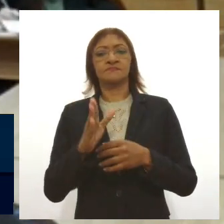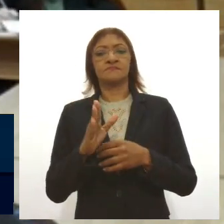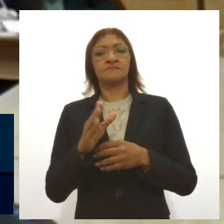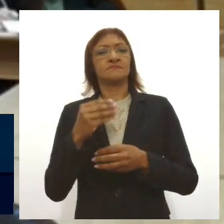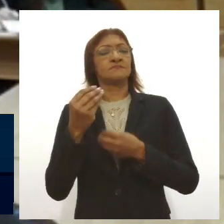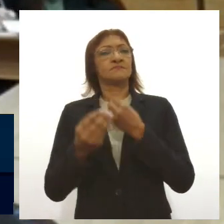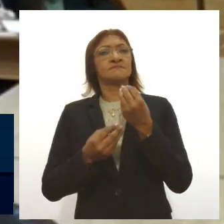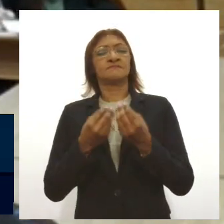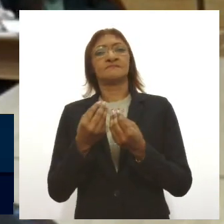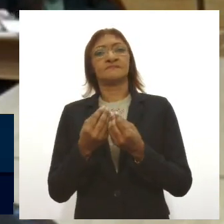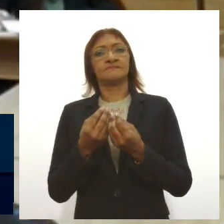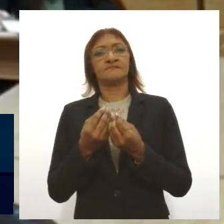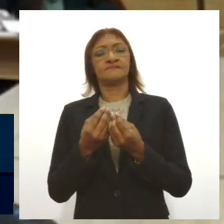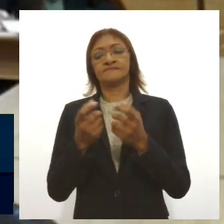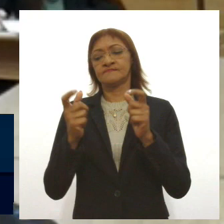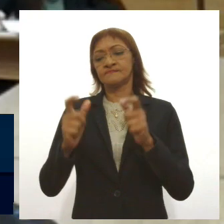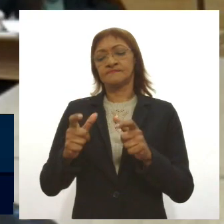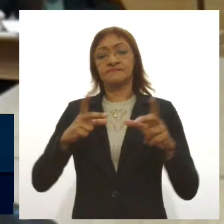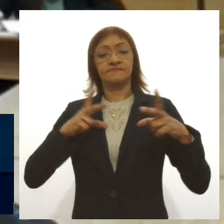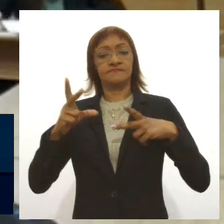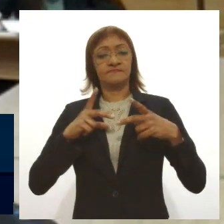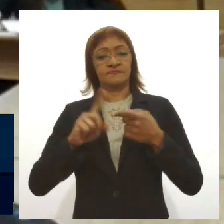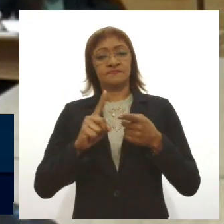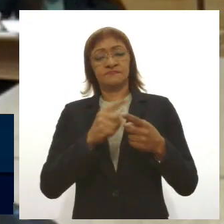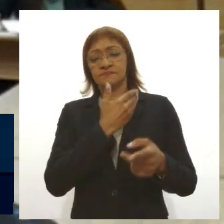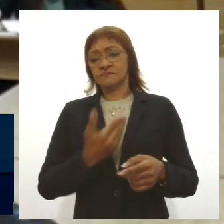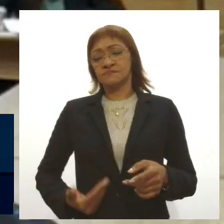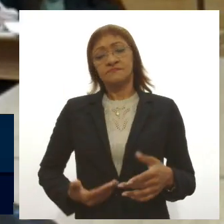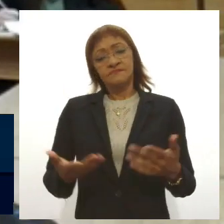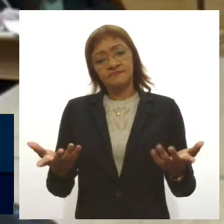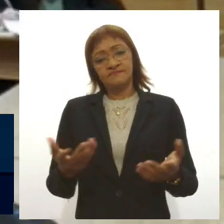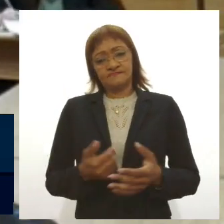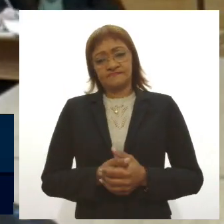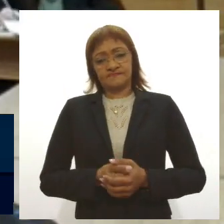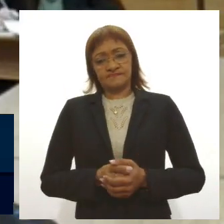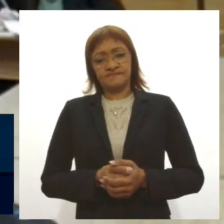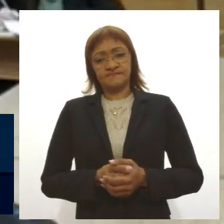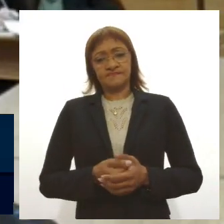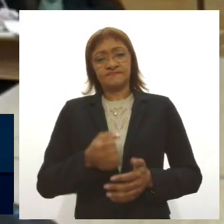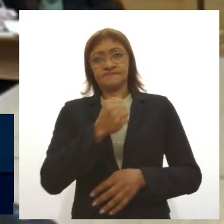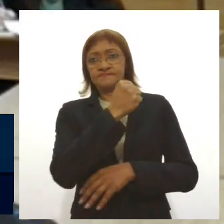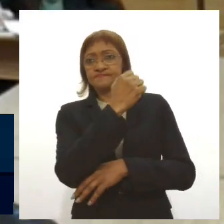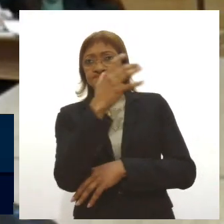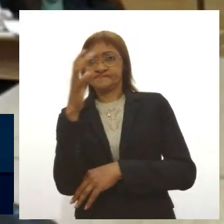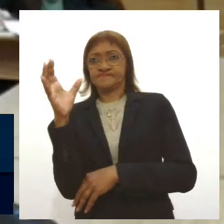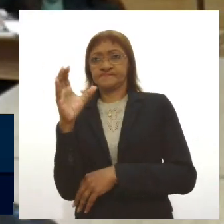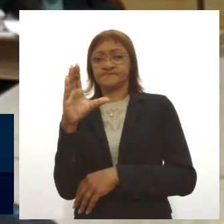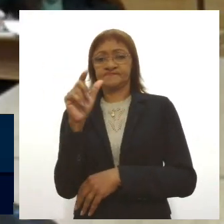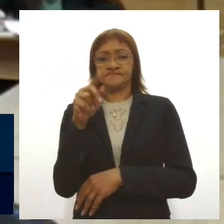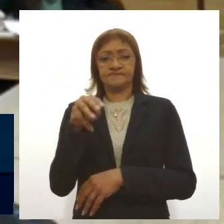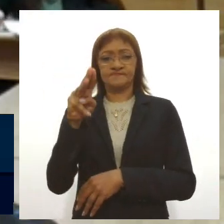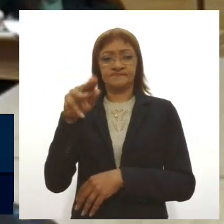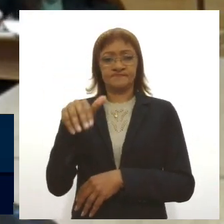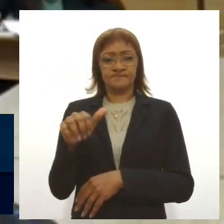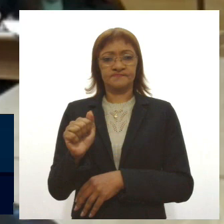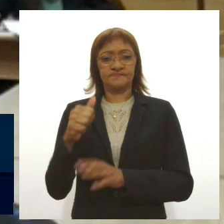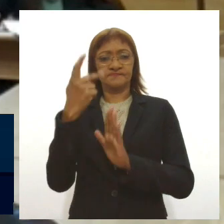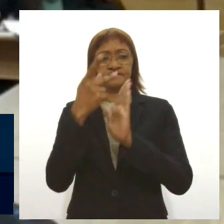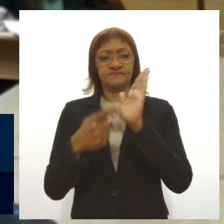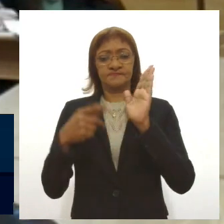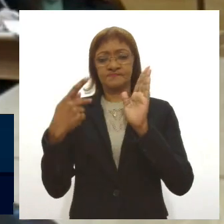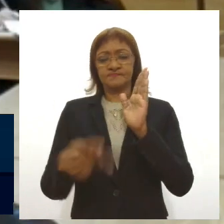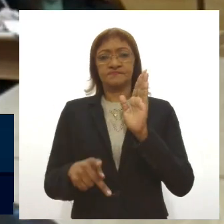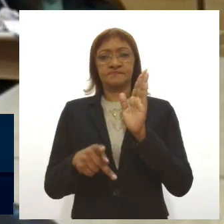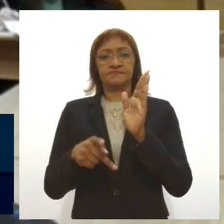como também privada. Em se tratando de mudança climática, esta casa também aprovou um projeto de lei